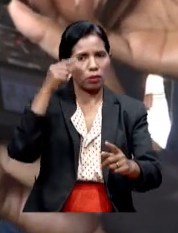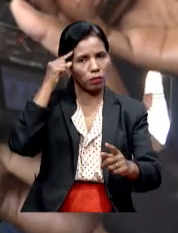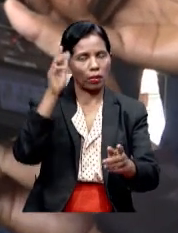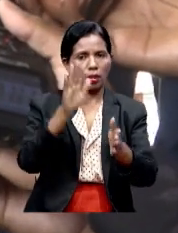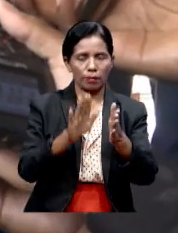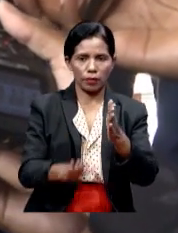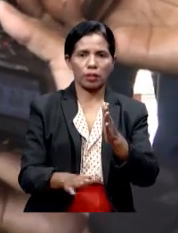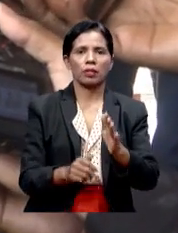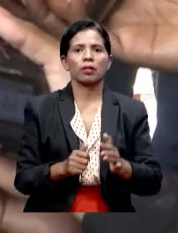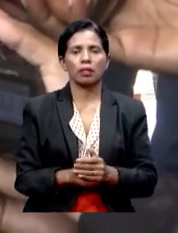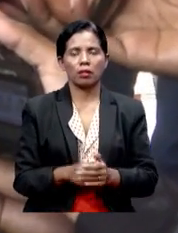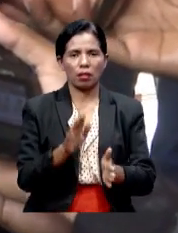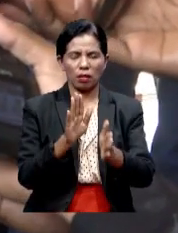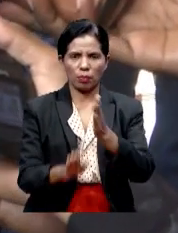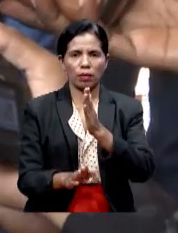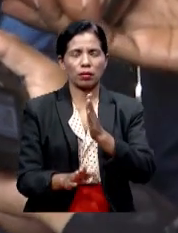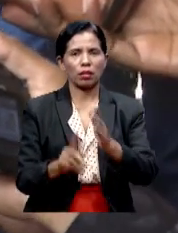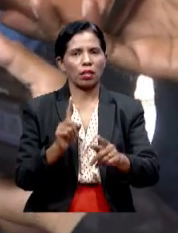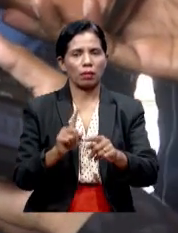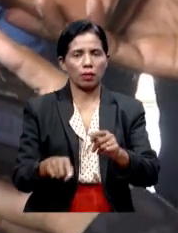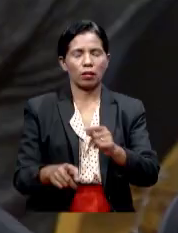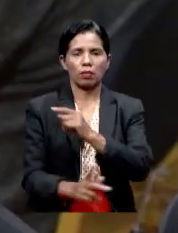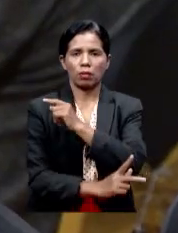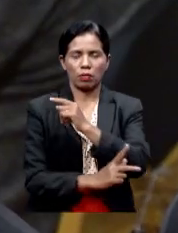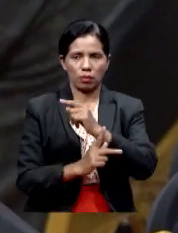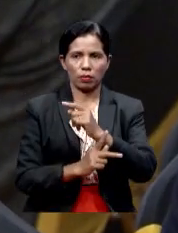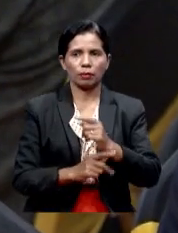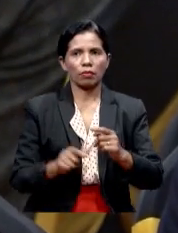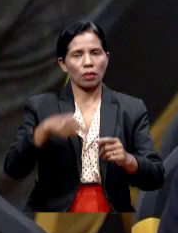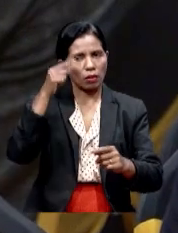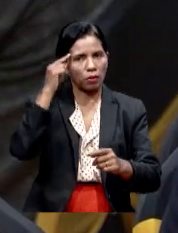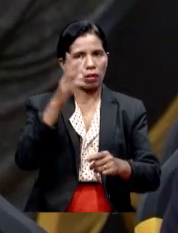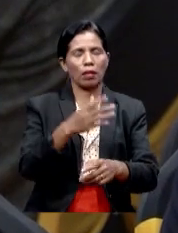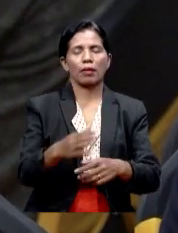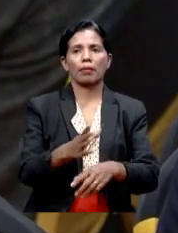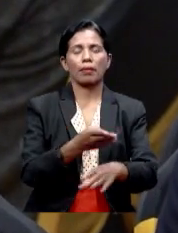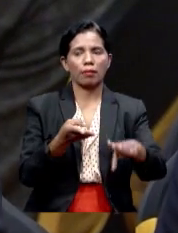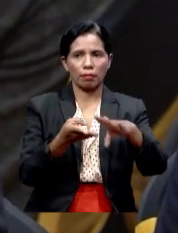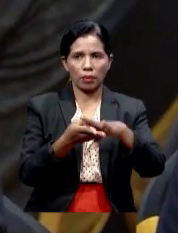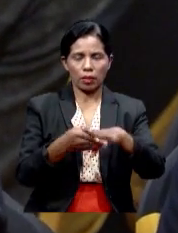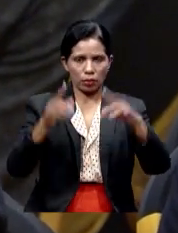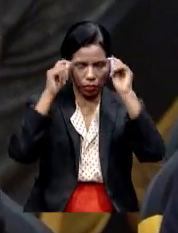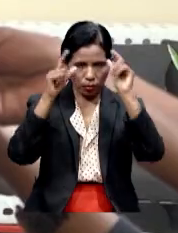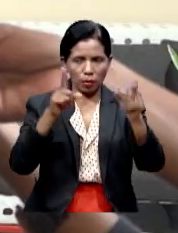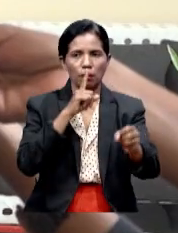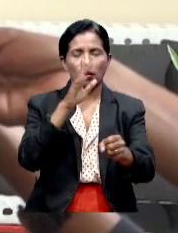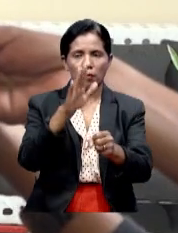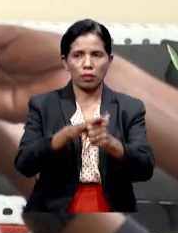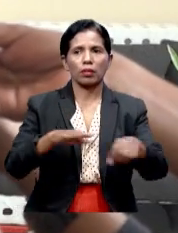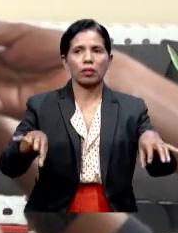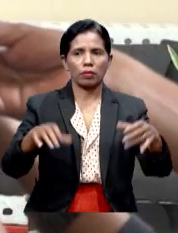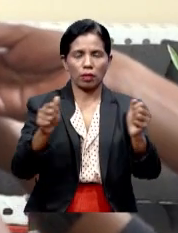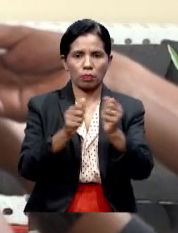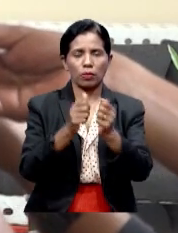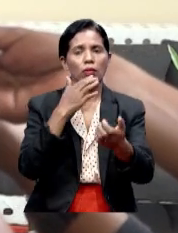burocracia, menos corrupção. Governador Banco Central Timor-Leste compromete esse serviço